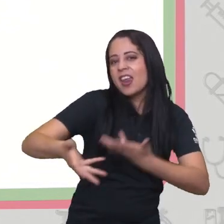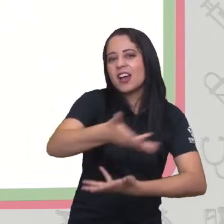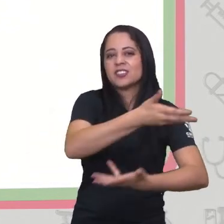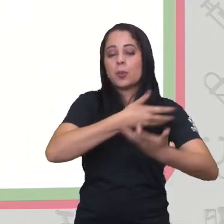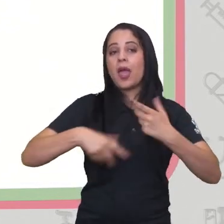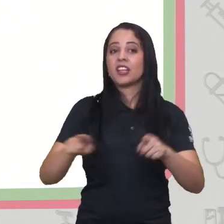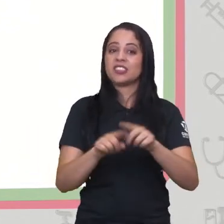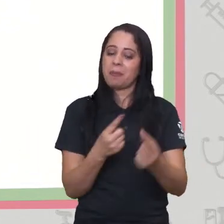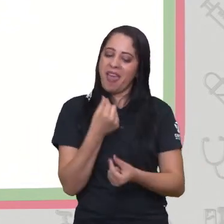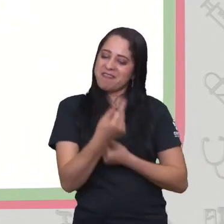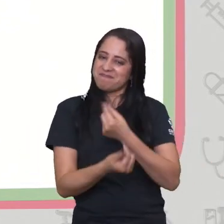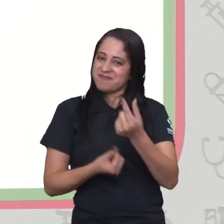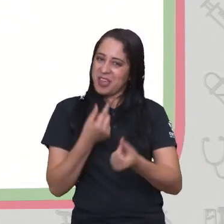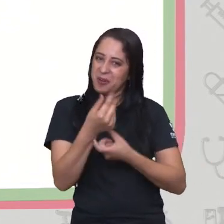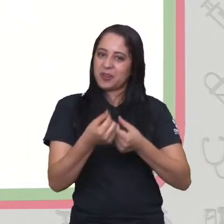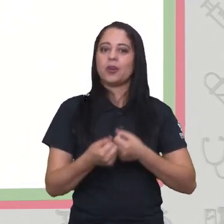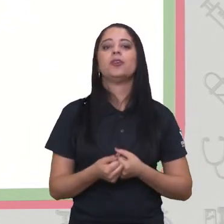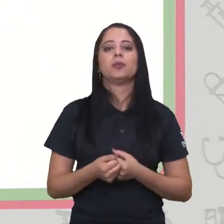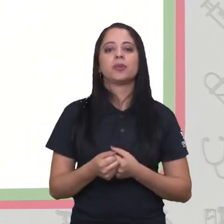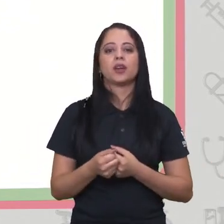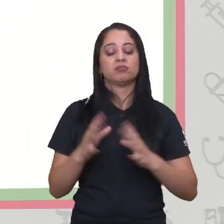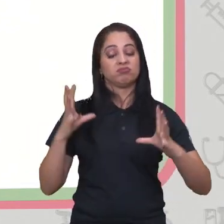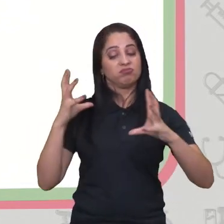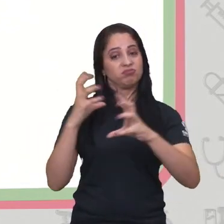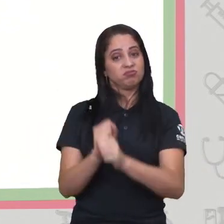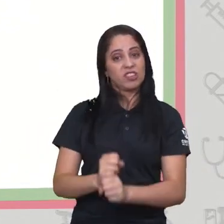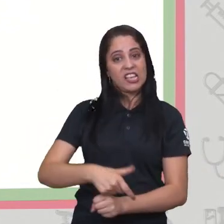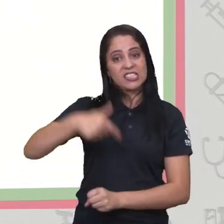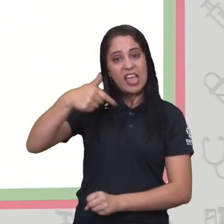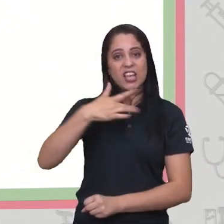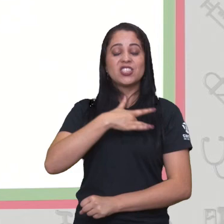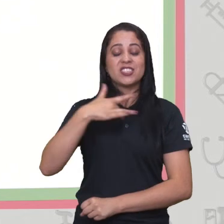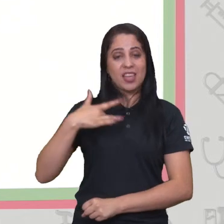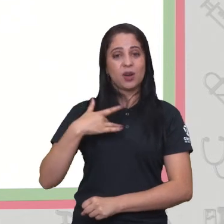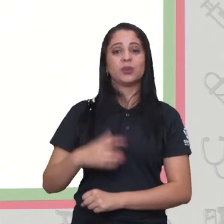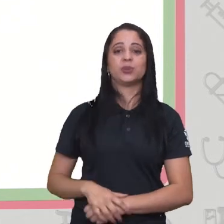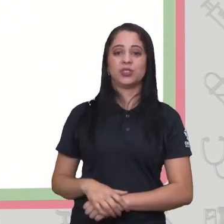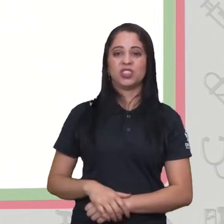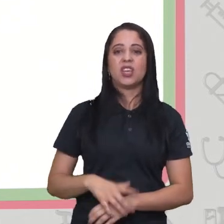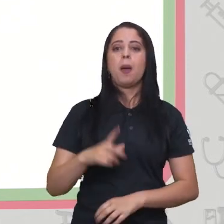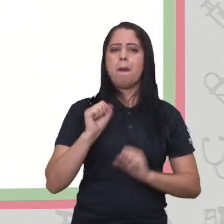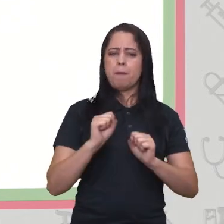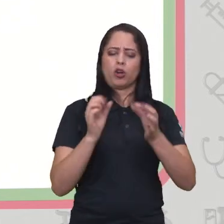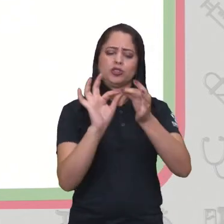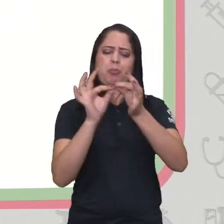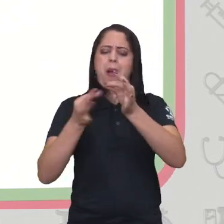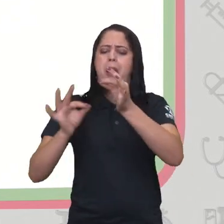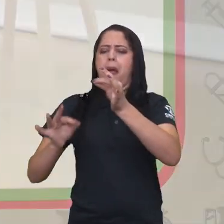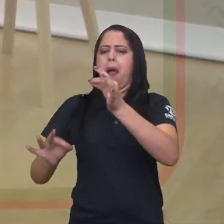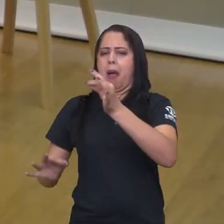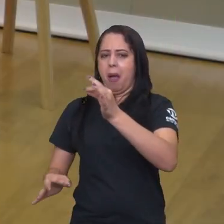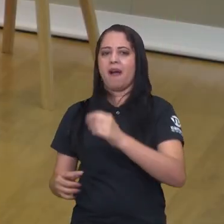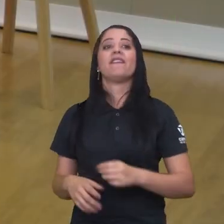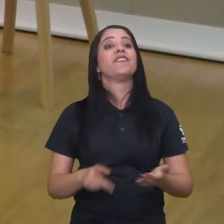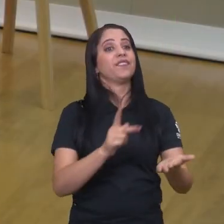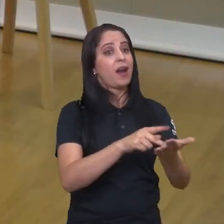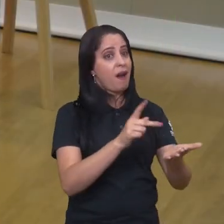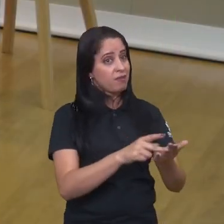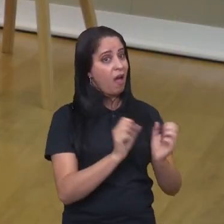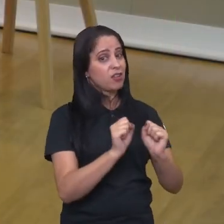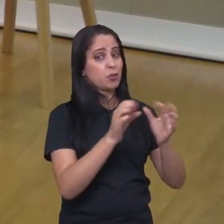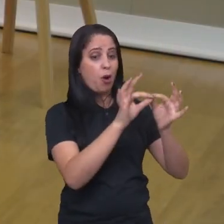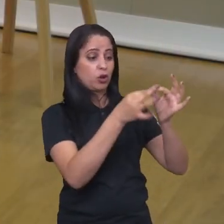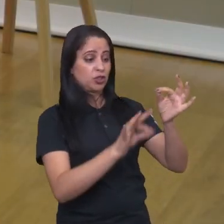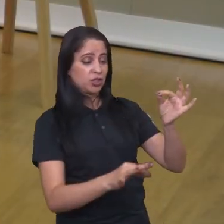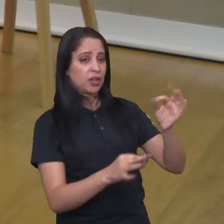física, relacional e a nossa saúde econômica. Ju, e isso dá muito papo para manga, tem que conversar bastante muito sobre eles, tecido